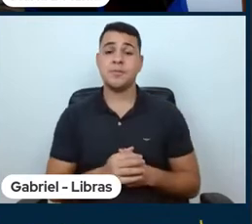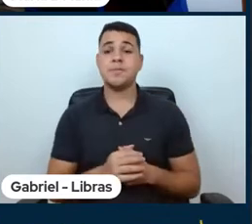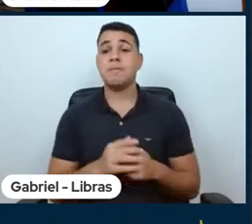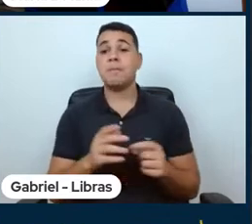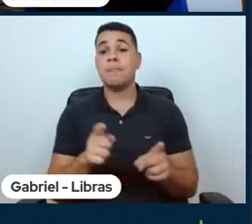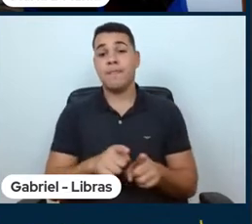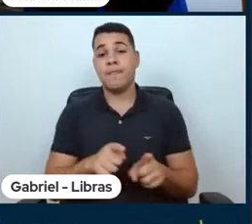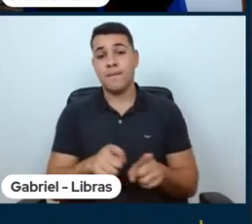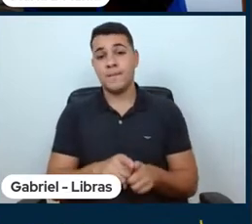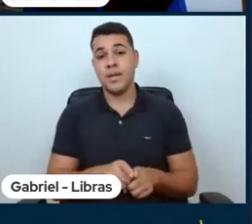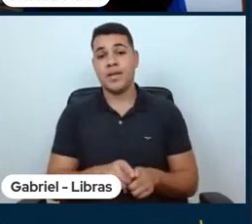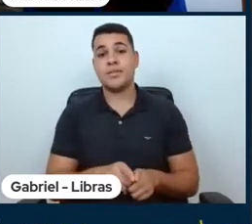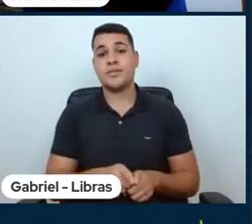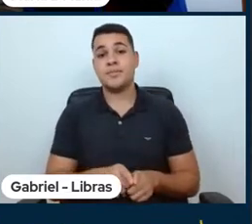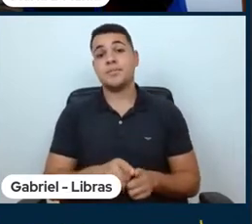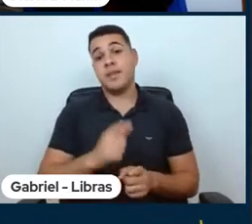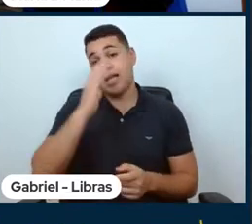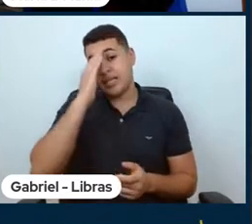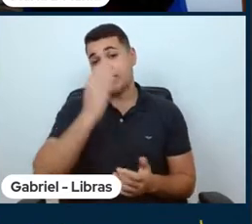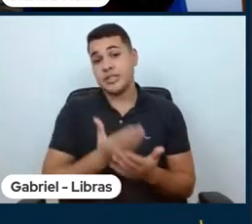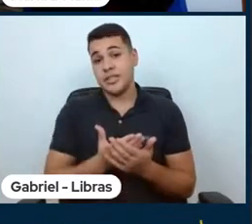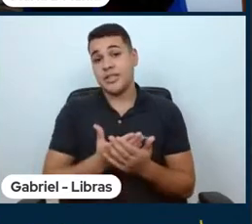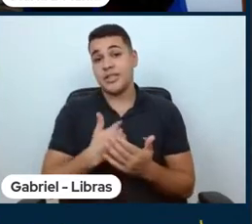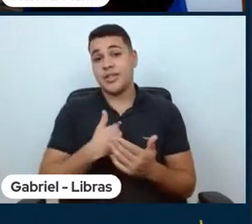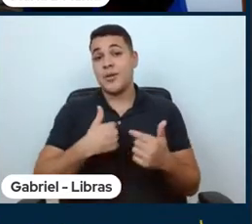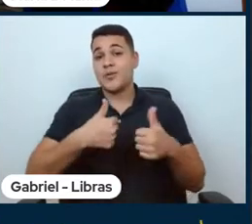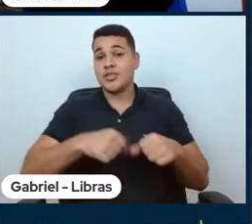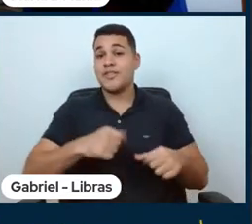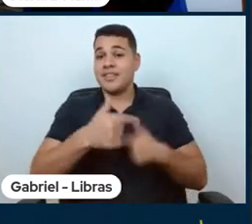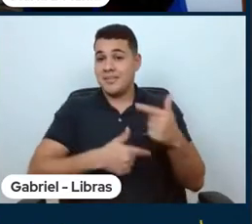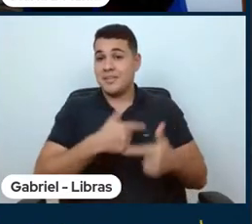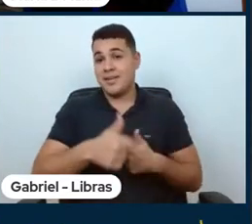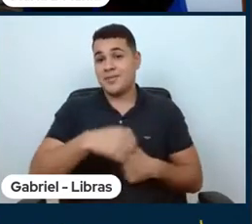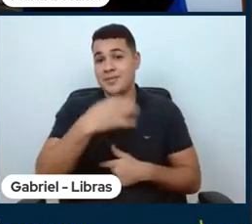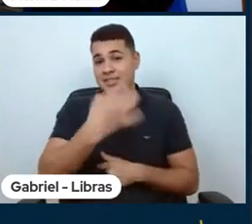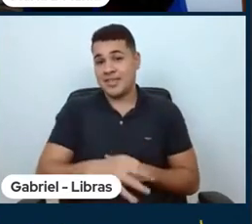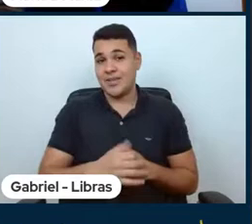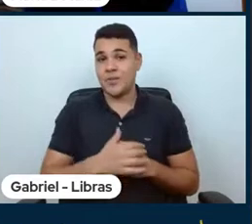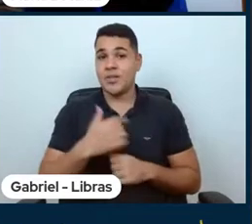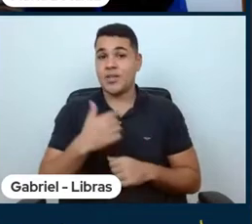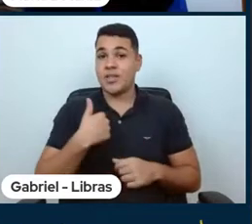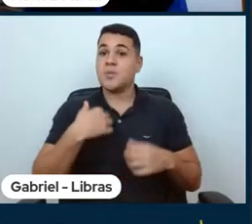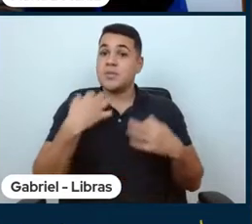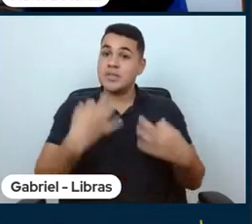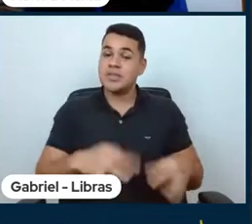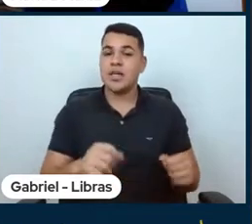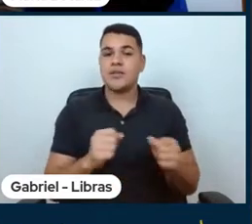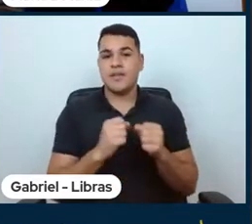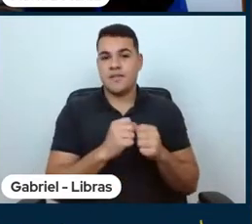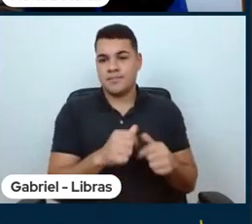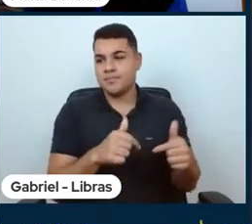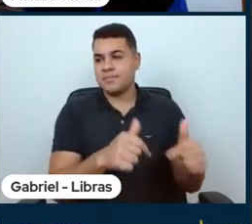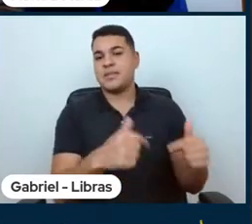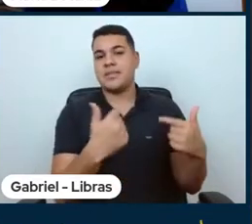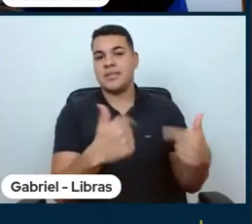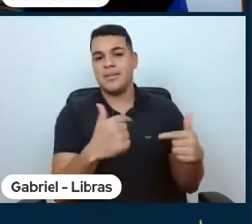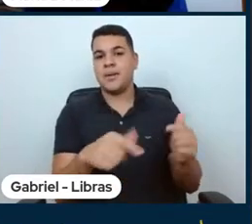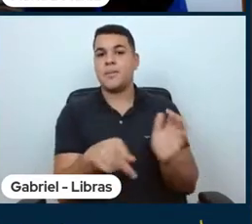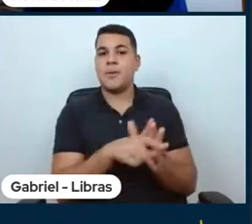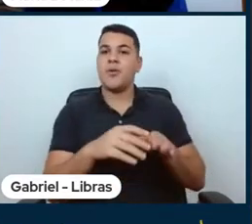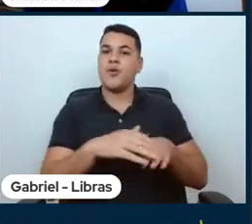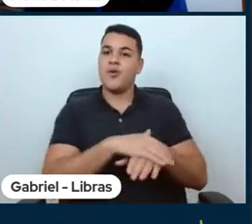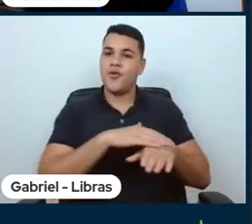também acreditar que eu estava trabalhando de certo, que eu estava fazendo realmente trabalho de conversational